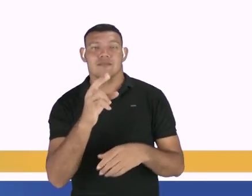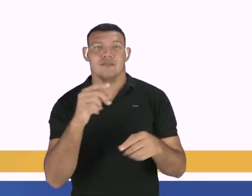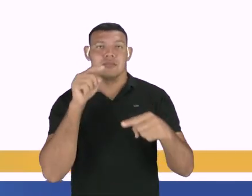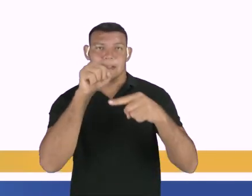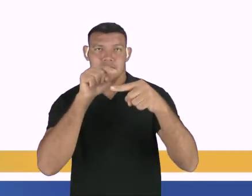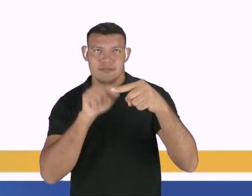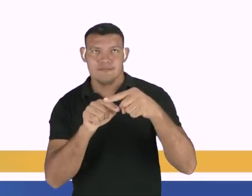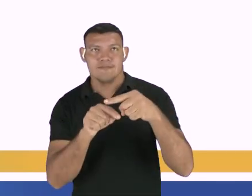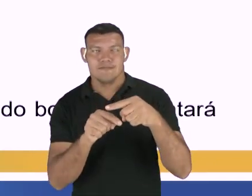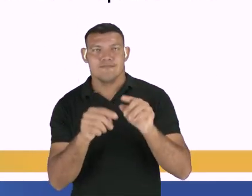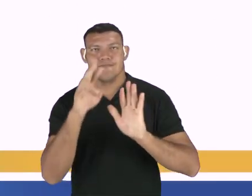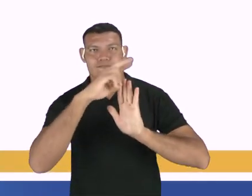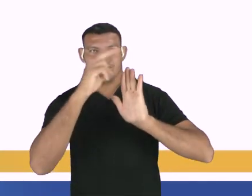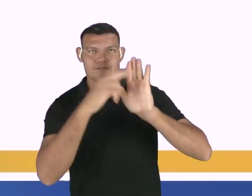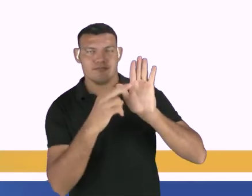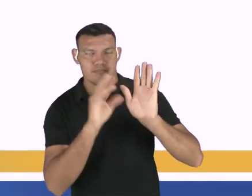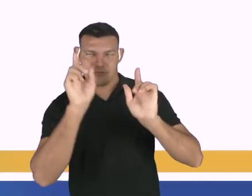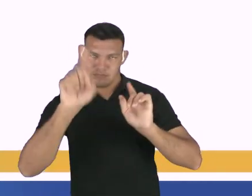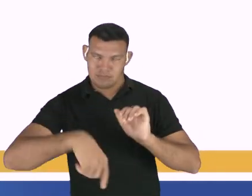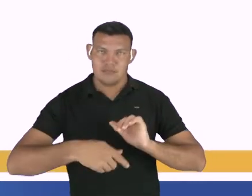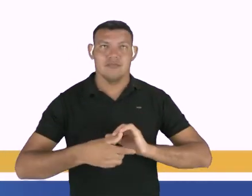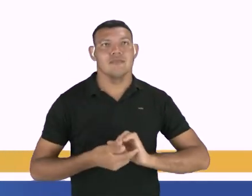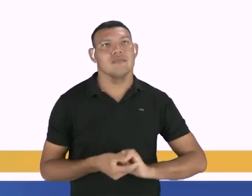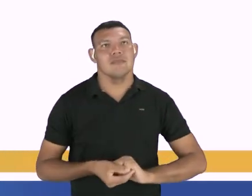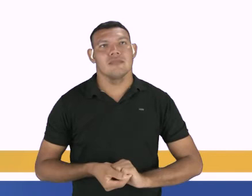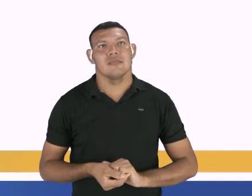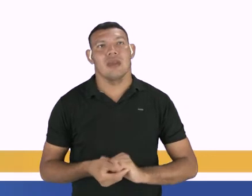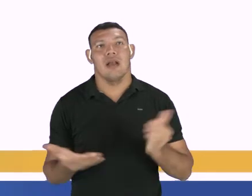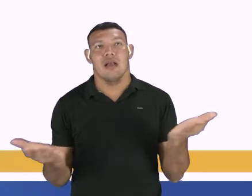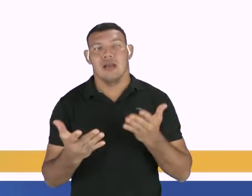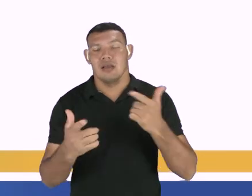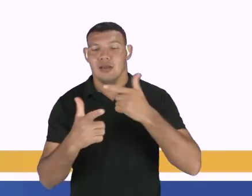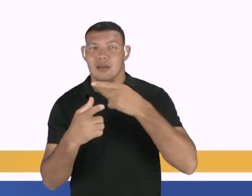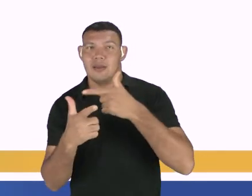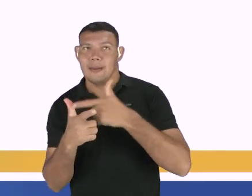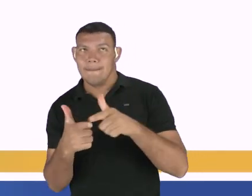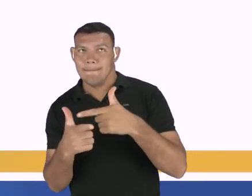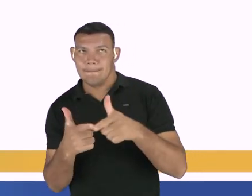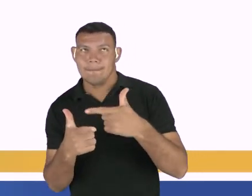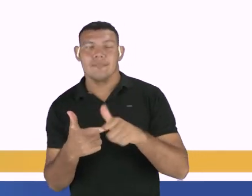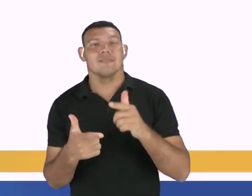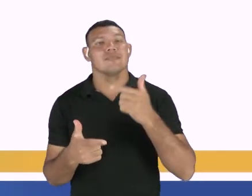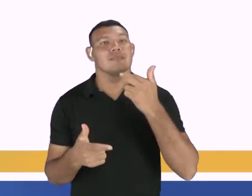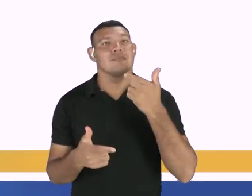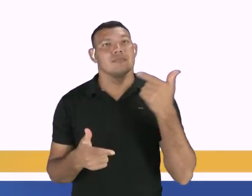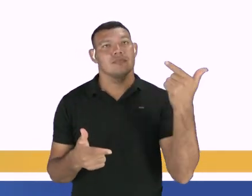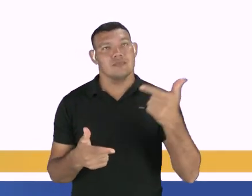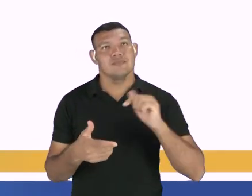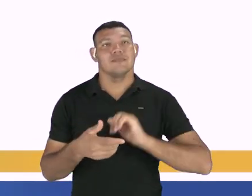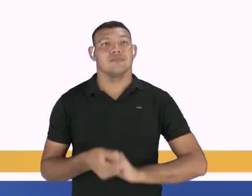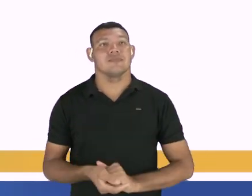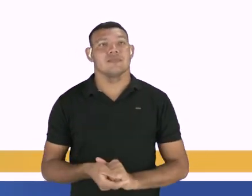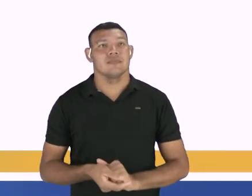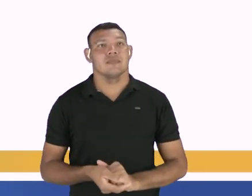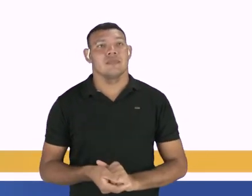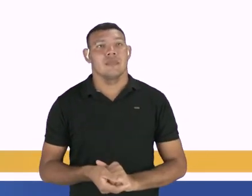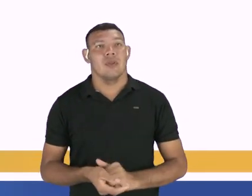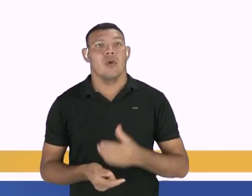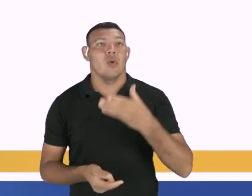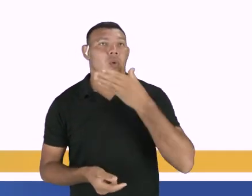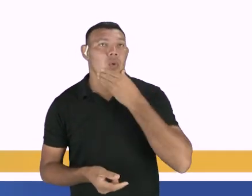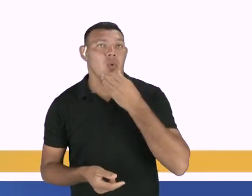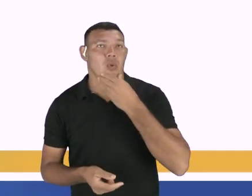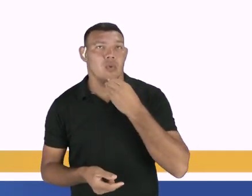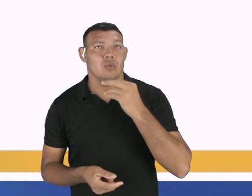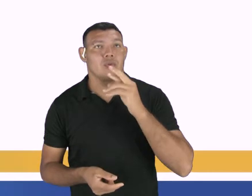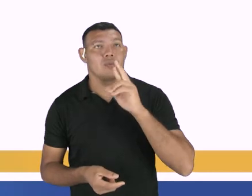regra. Vamos para a situação problema. Rui tem 1/4 de um bolo e quer dividi-lo em 6